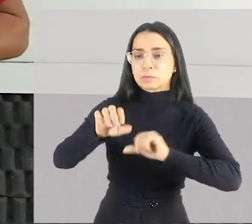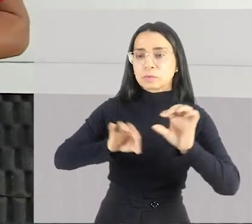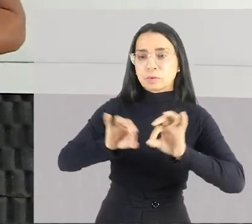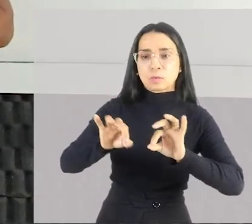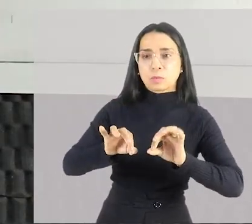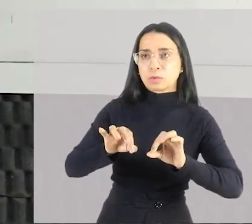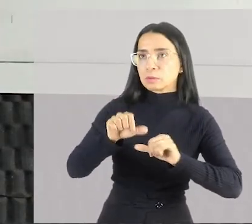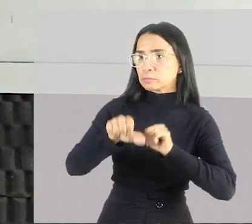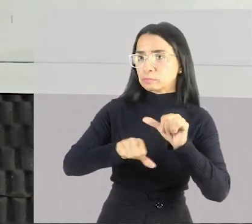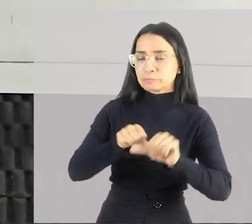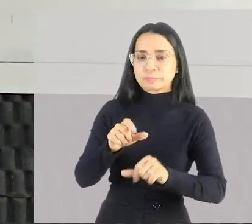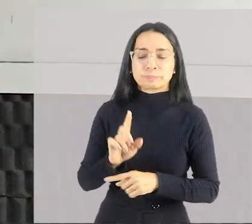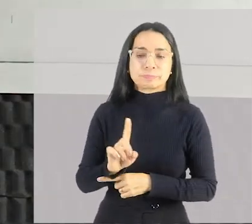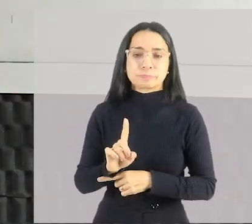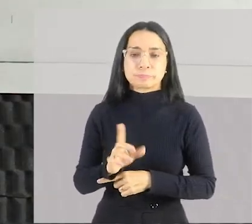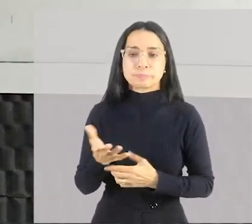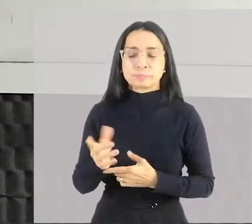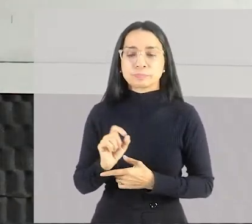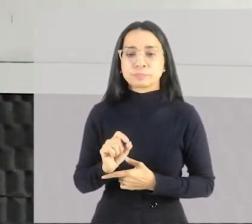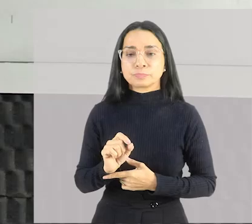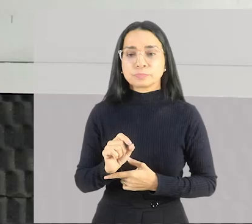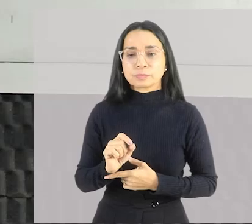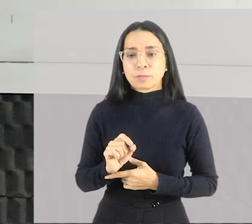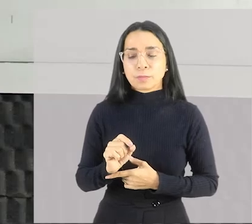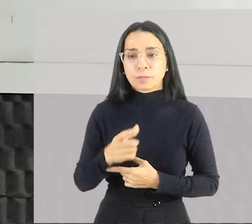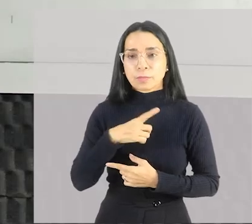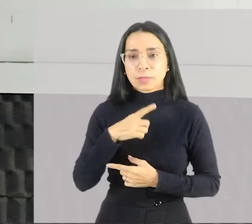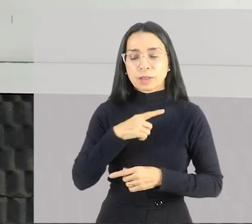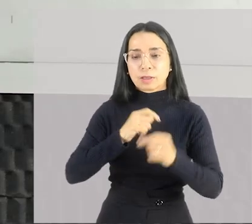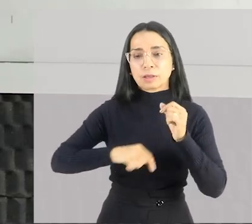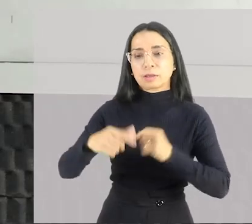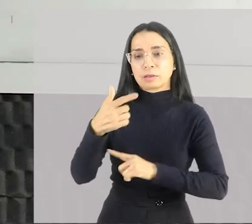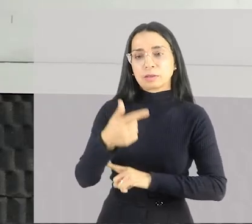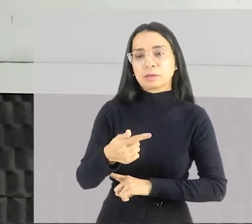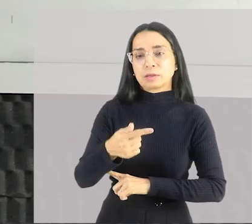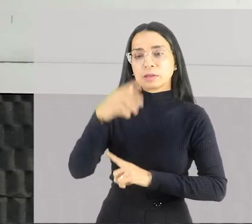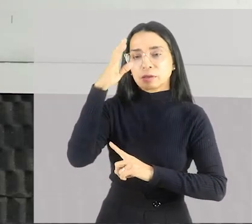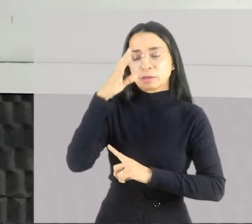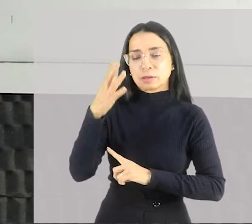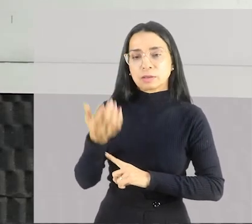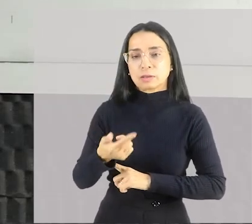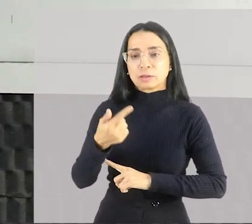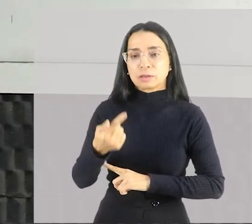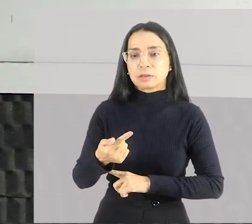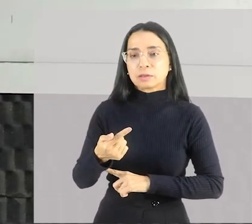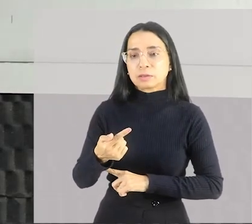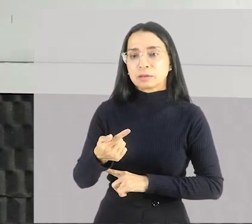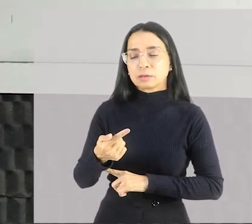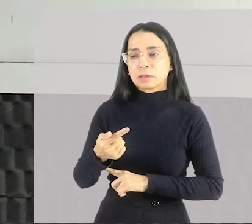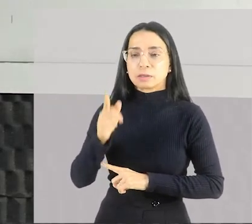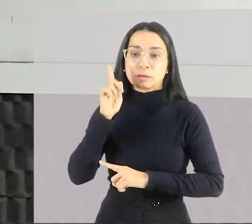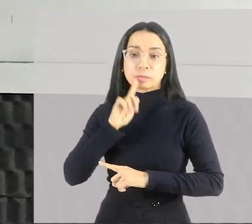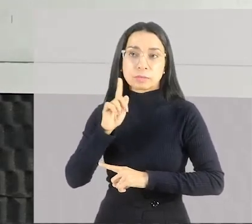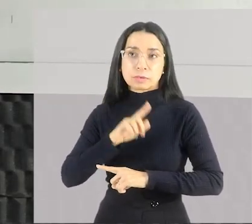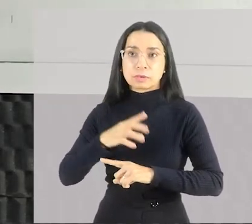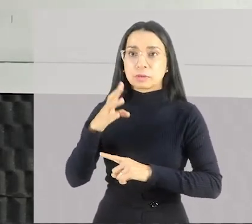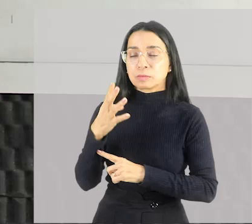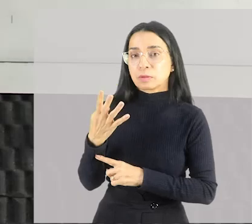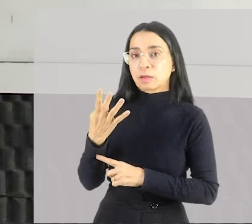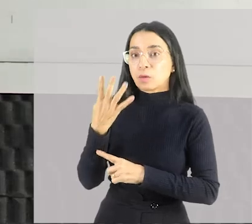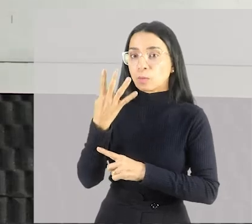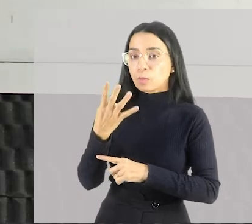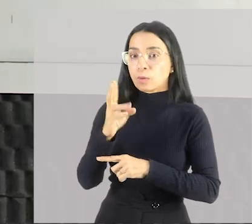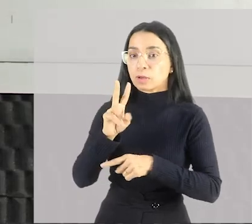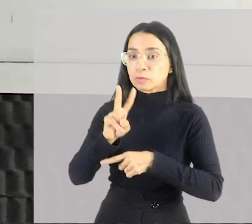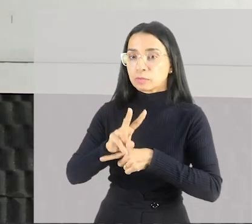altera tá então eh você tem sete brasileir sete americanos para quatro vagas